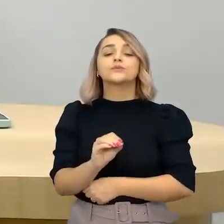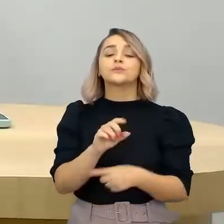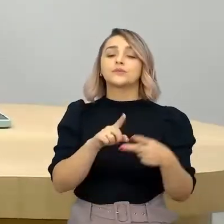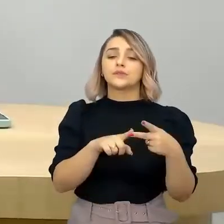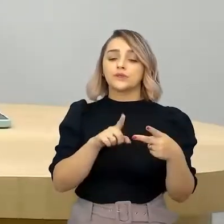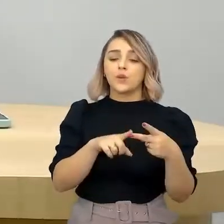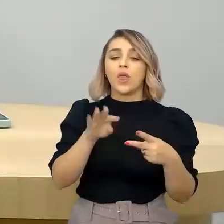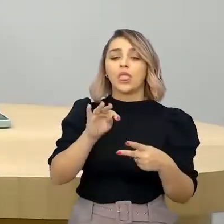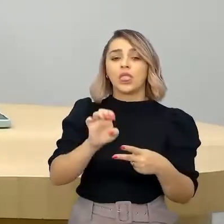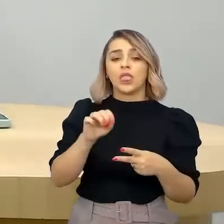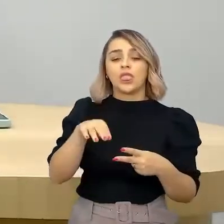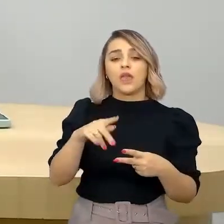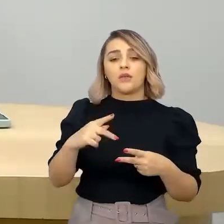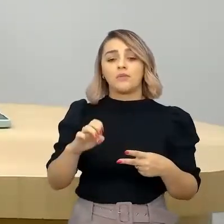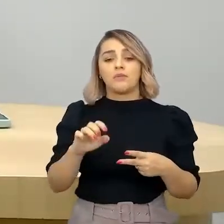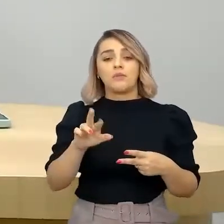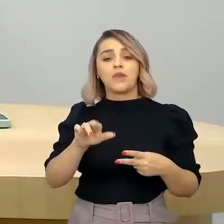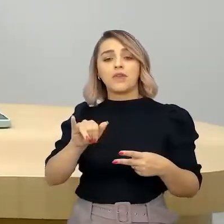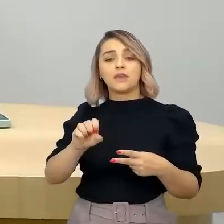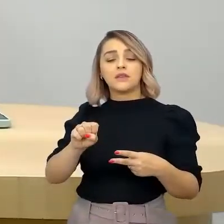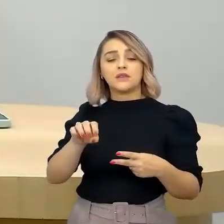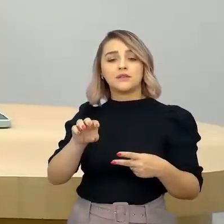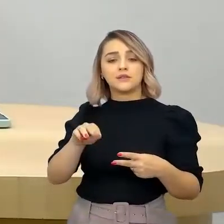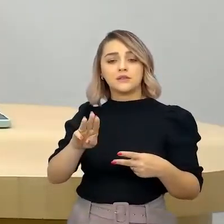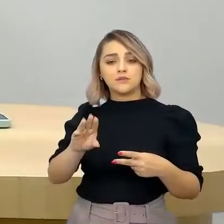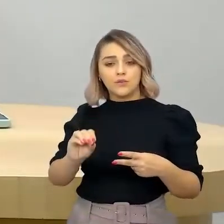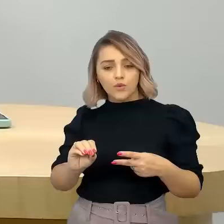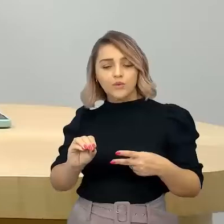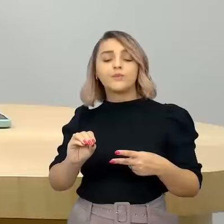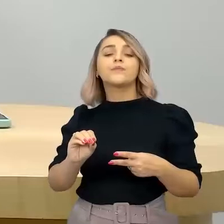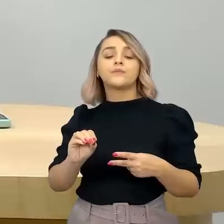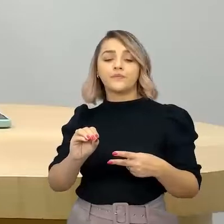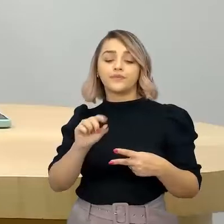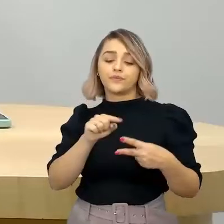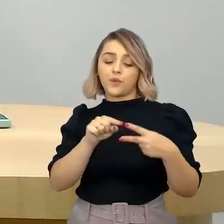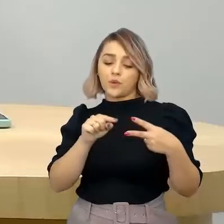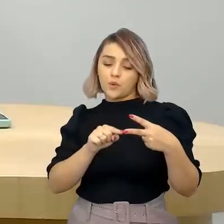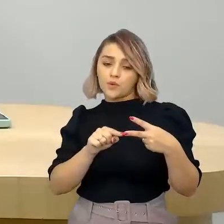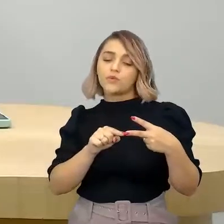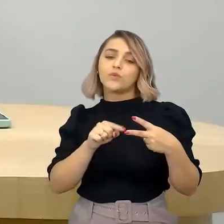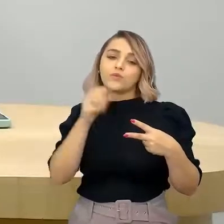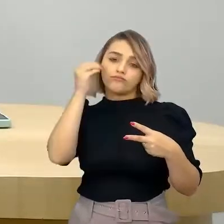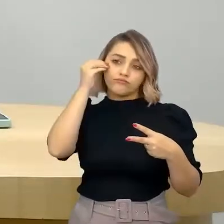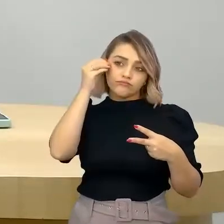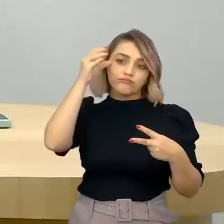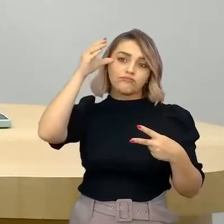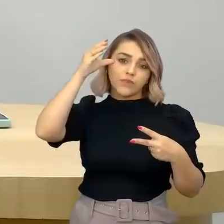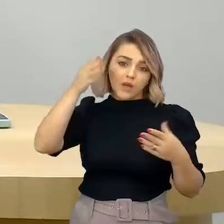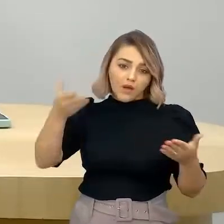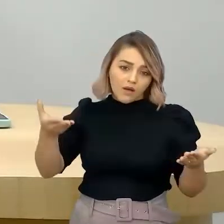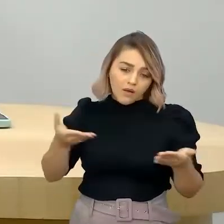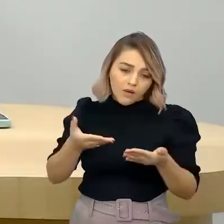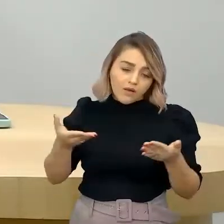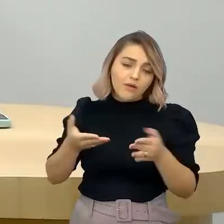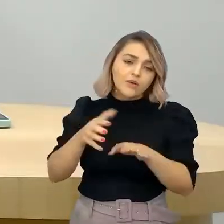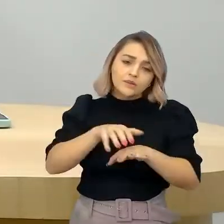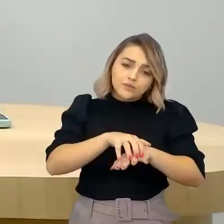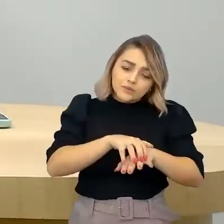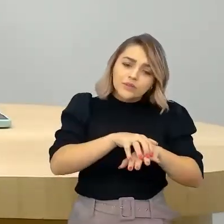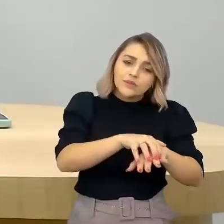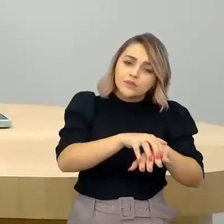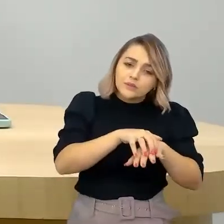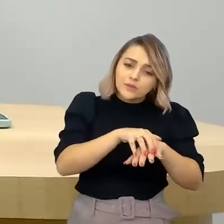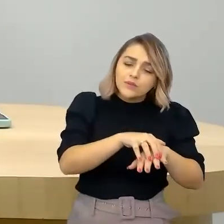que aí a gente começou vendo aí a questão de intemperismo e a erosão, né, a desagregação, né, e o transporte e